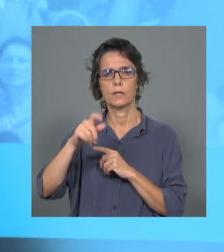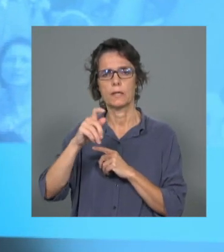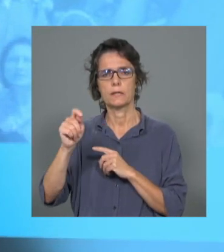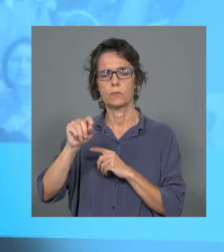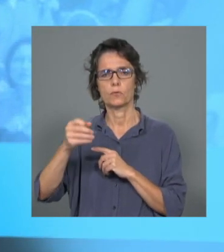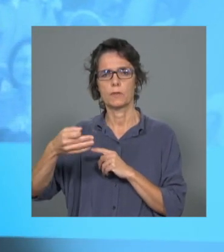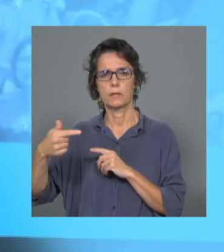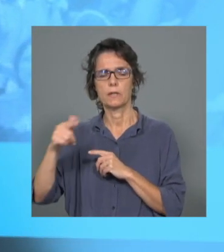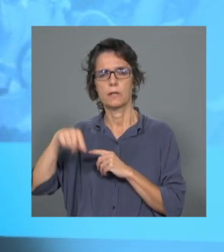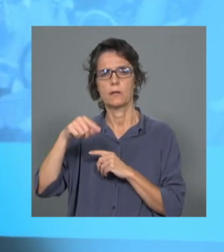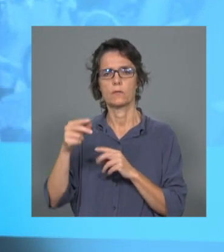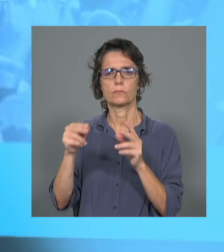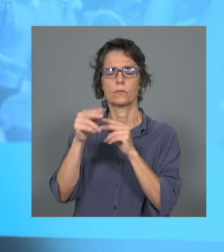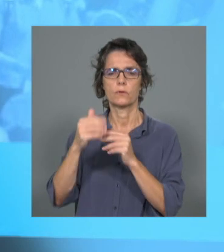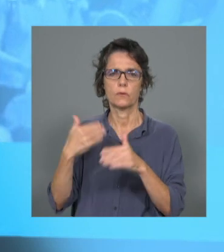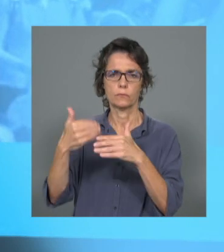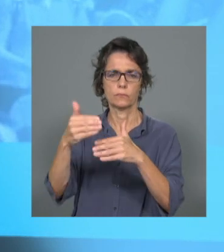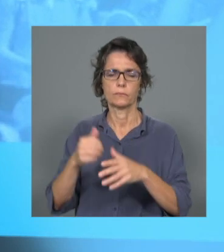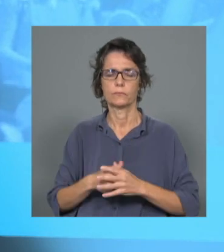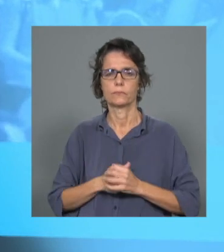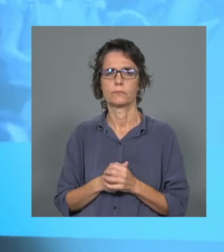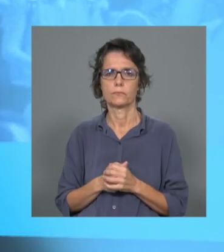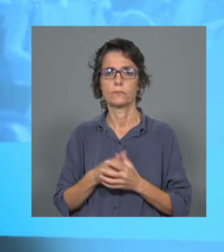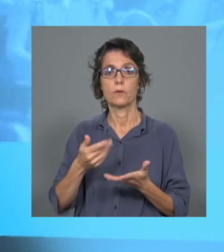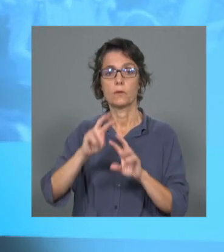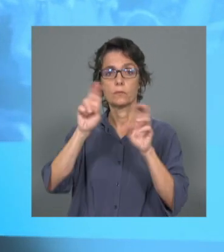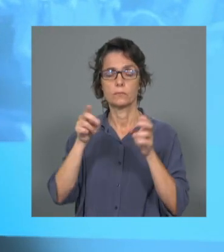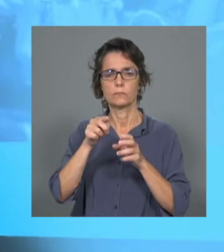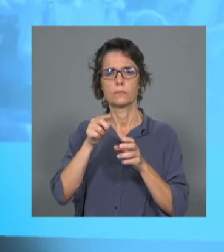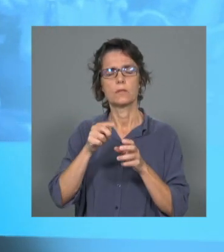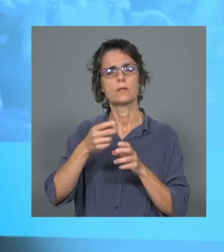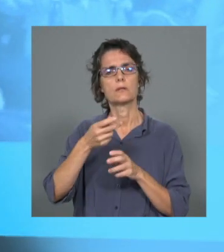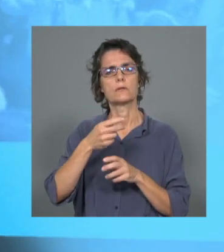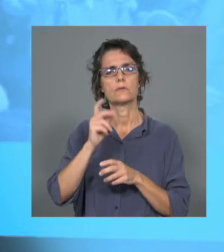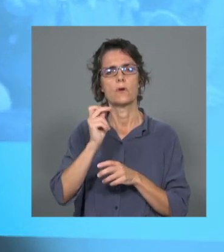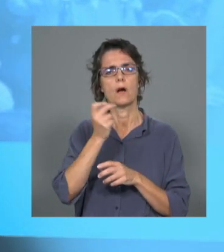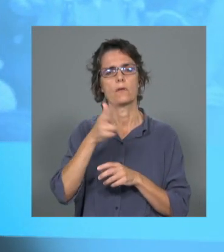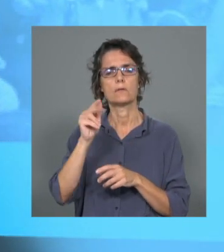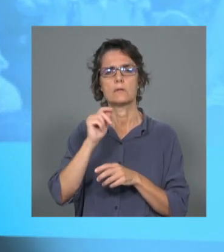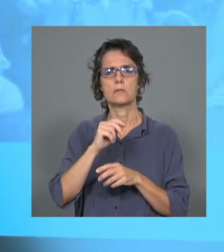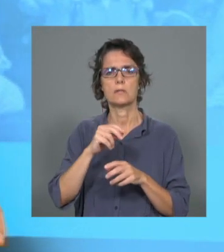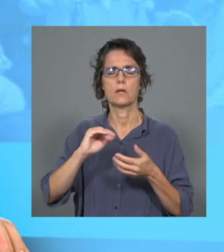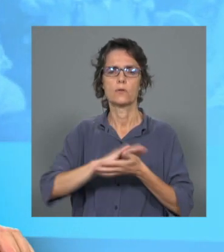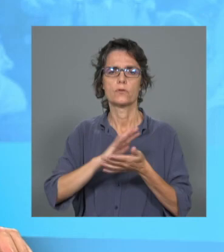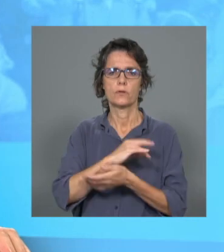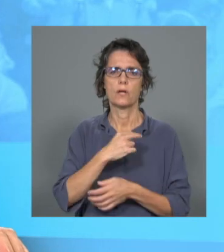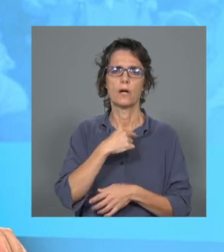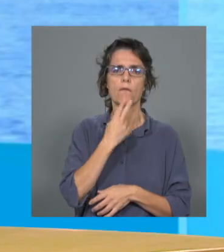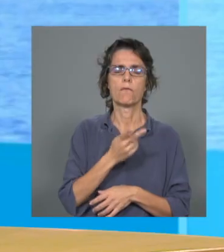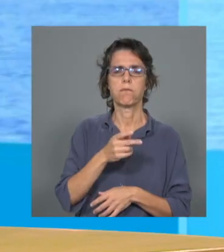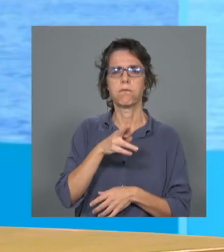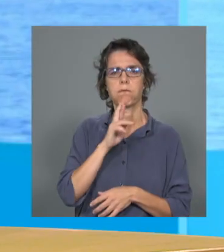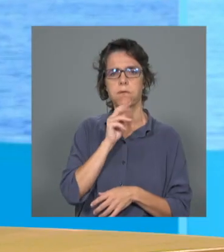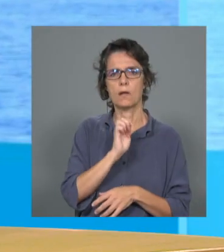agência.eclesia.pt e que atualizamos permanentemente. Falamos agora sobre os 100 anos do jornal Voz da Fátima, com a diretora do Gabinete de Comunicação